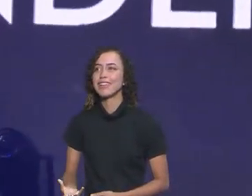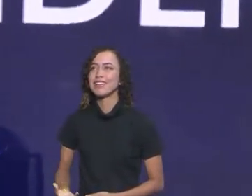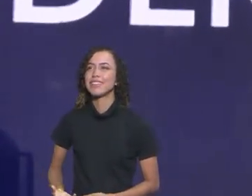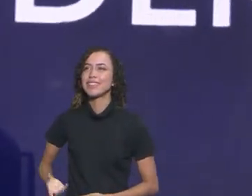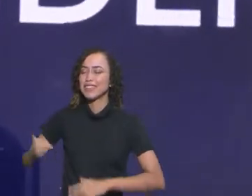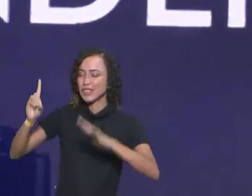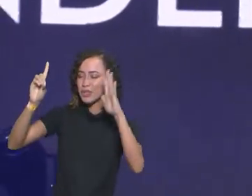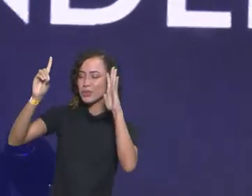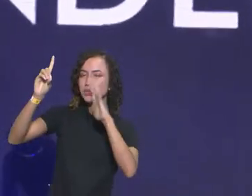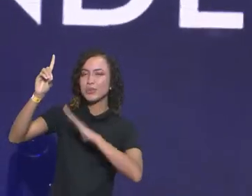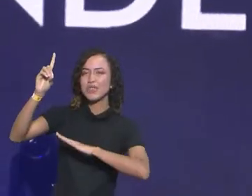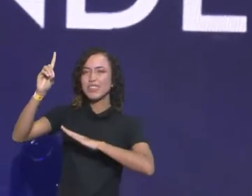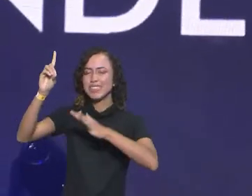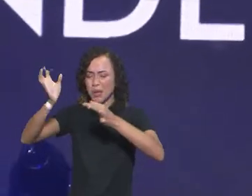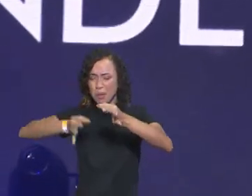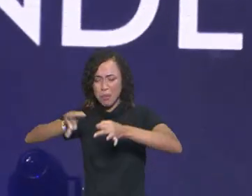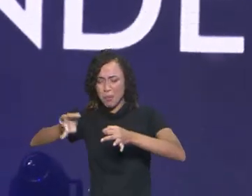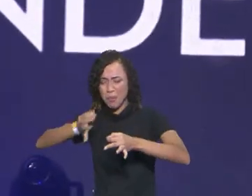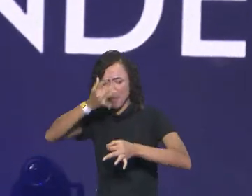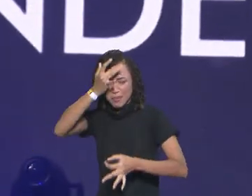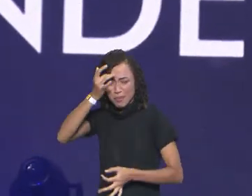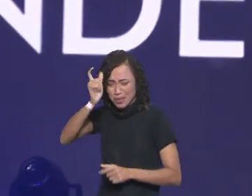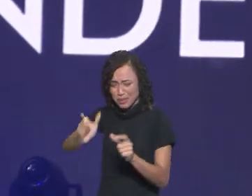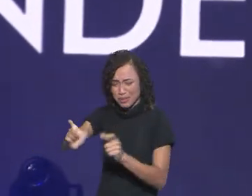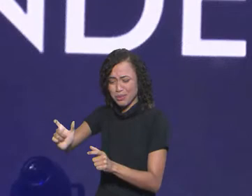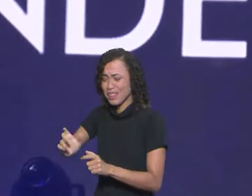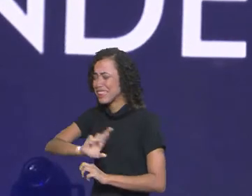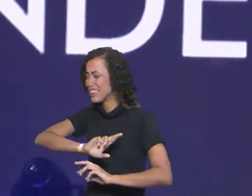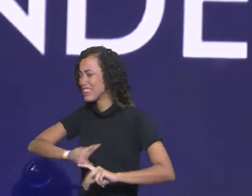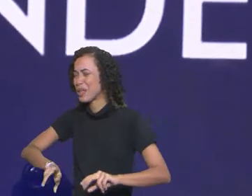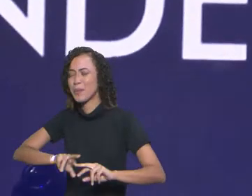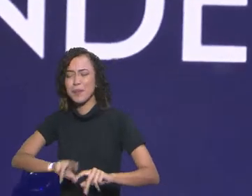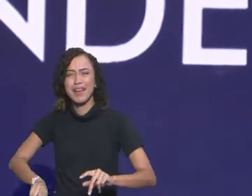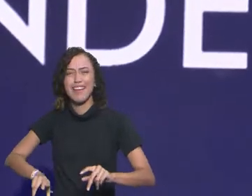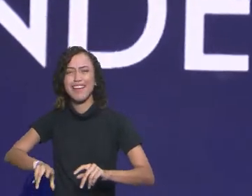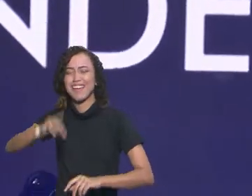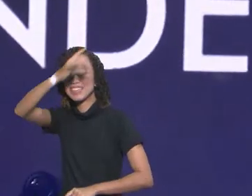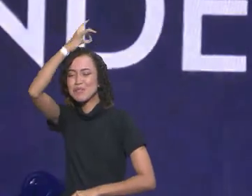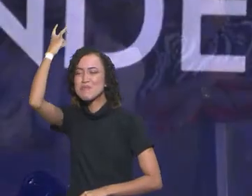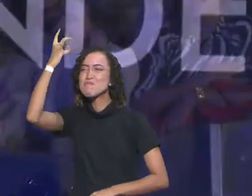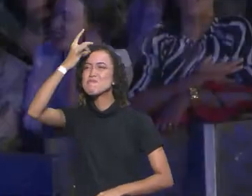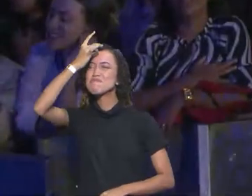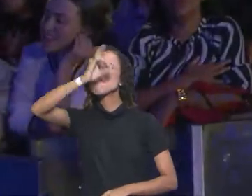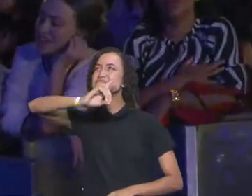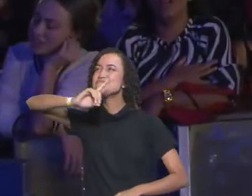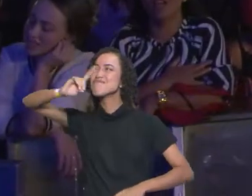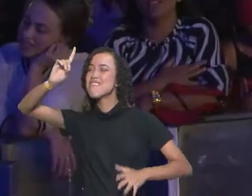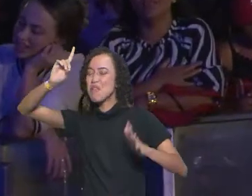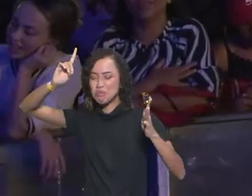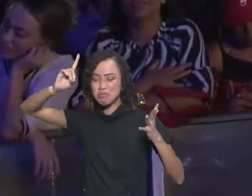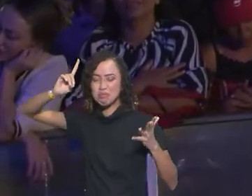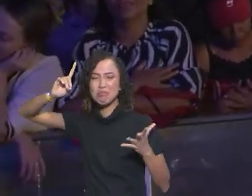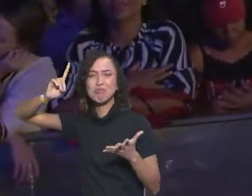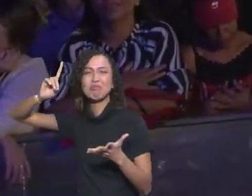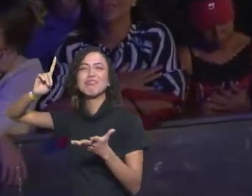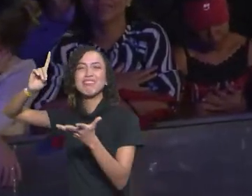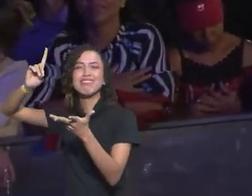adoração Não programada pelo homem na terra mas adoração ministrada pelo Espírito Santo